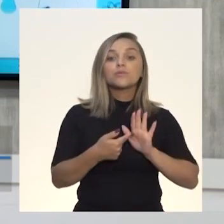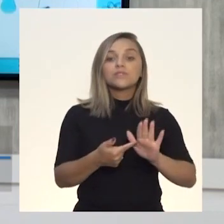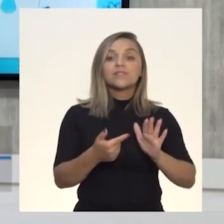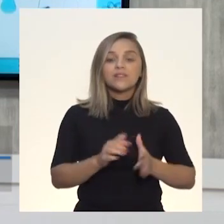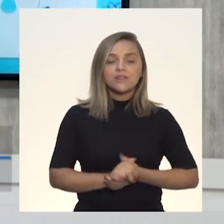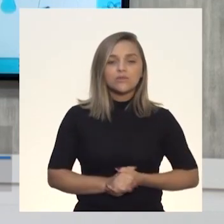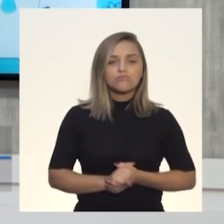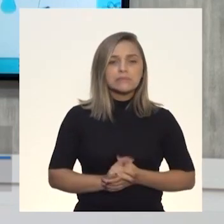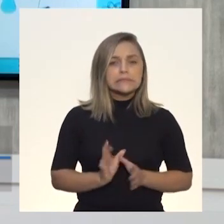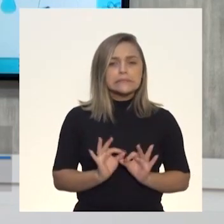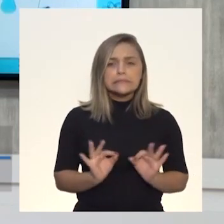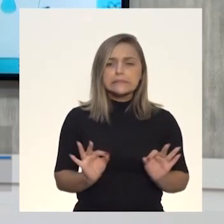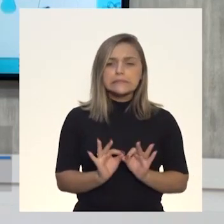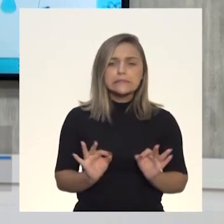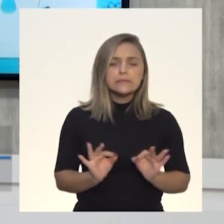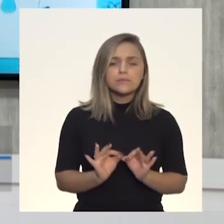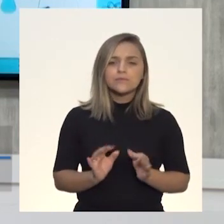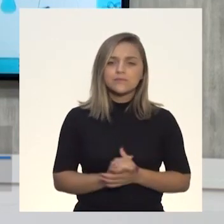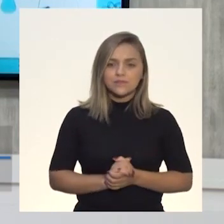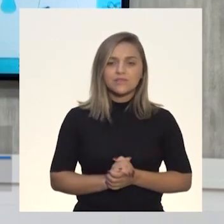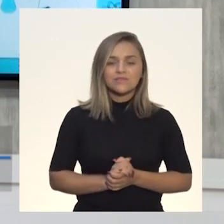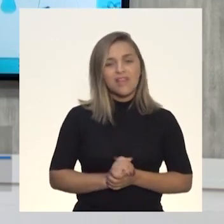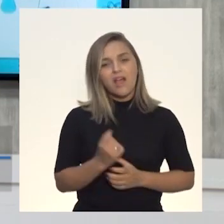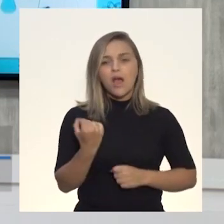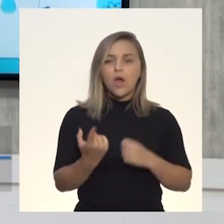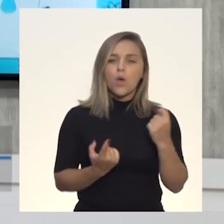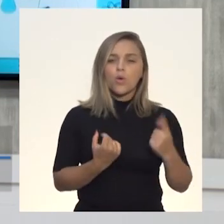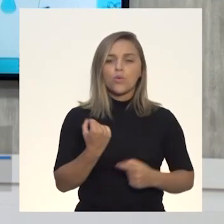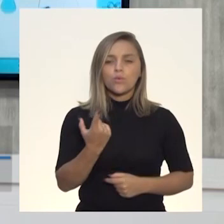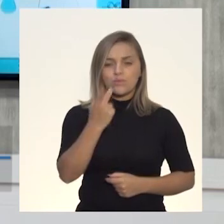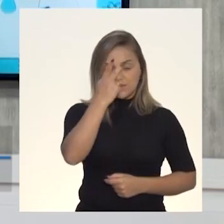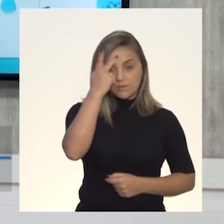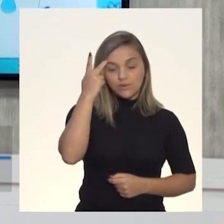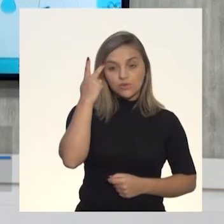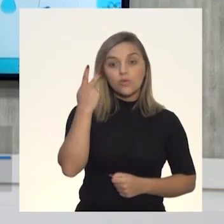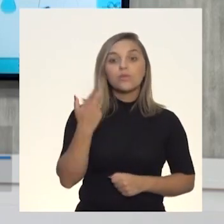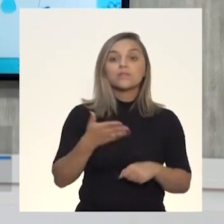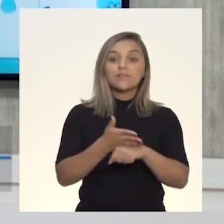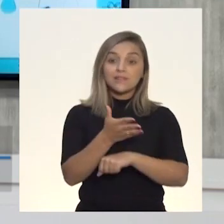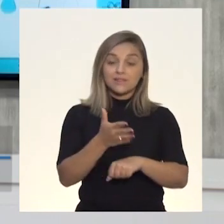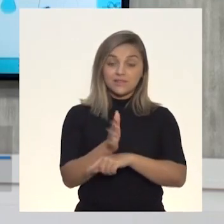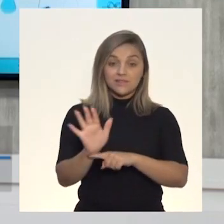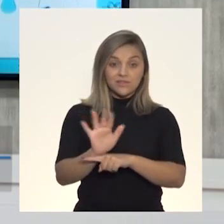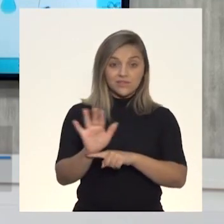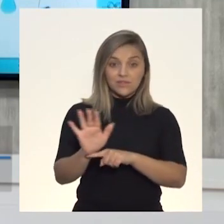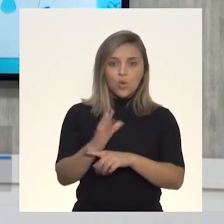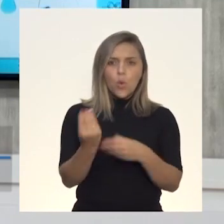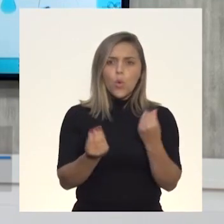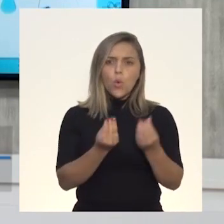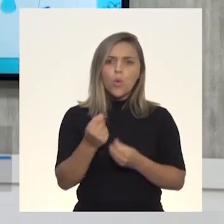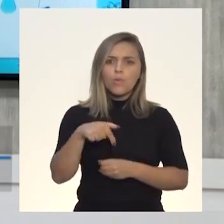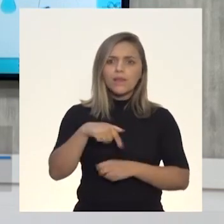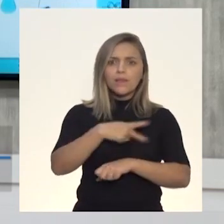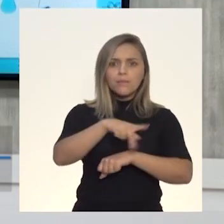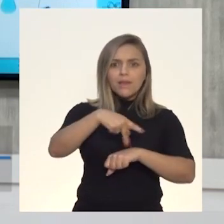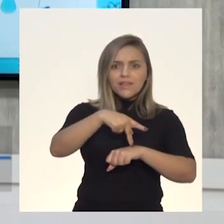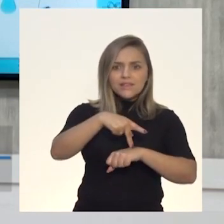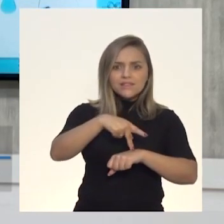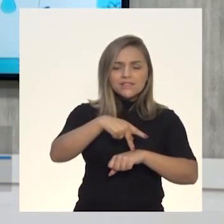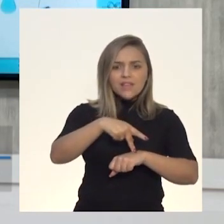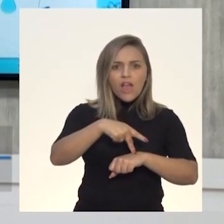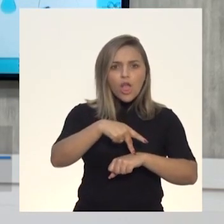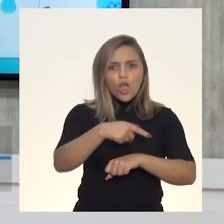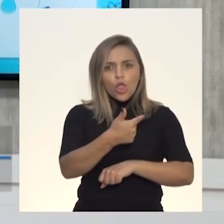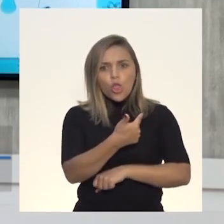pouco. Muito pouco. Poucas pessoas conseguem ir ao cinema. Como num país de mais de 200 milhões de pessoas,